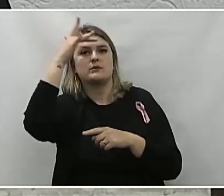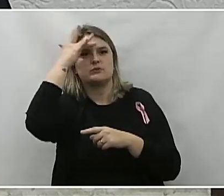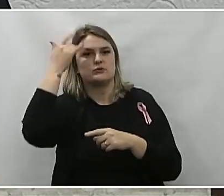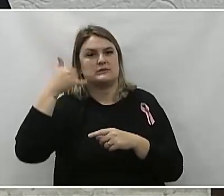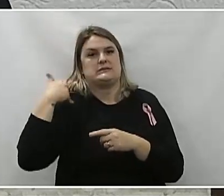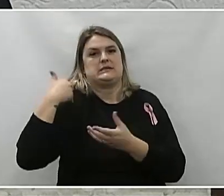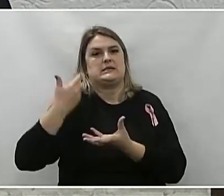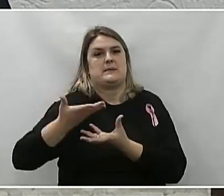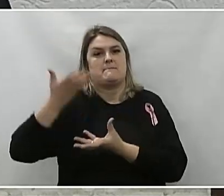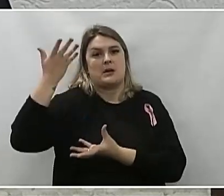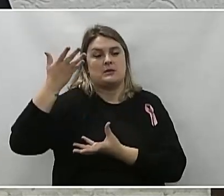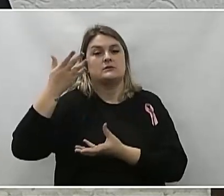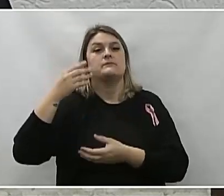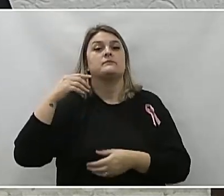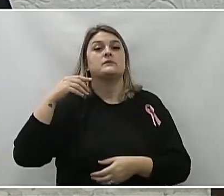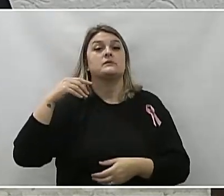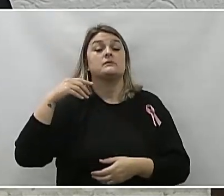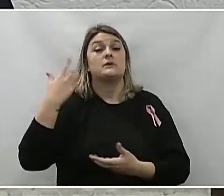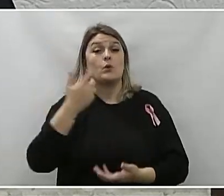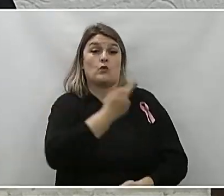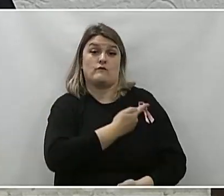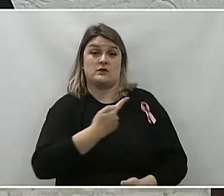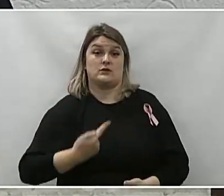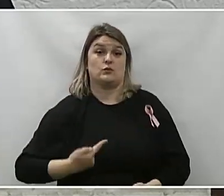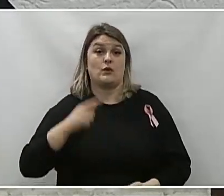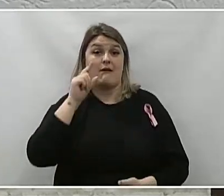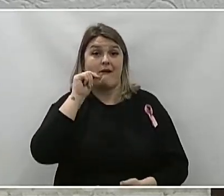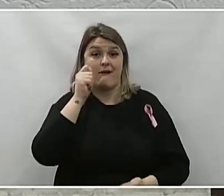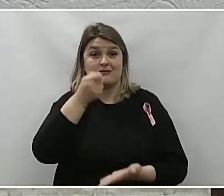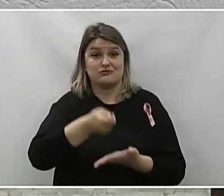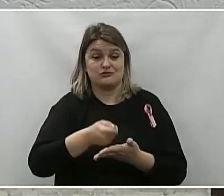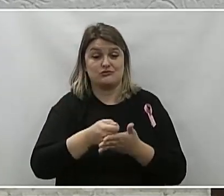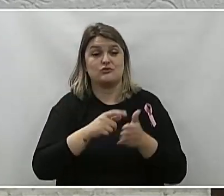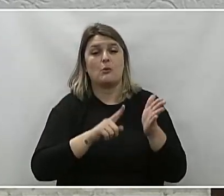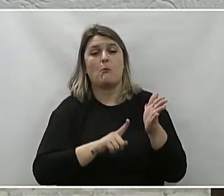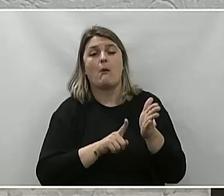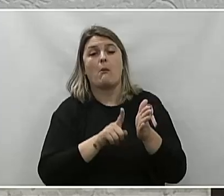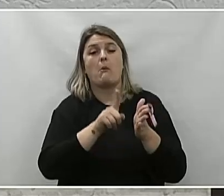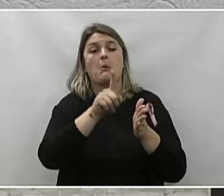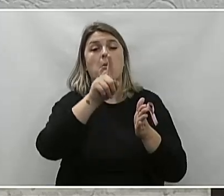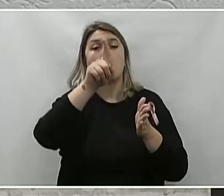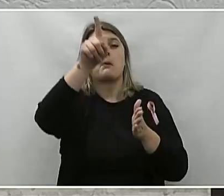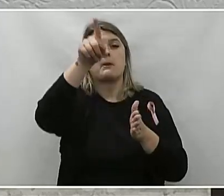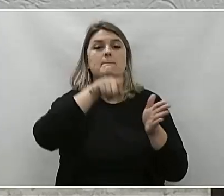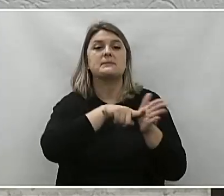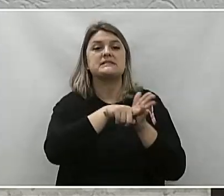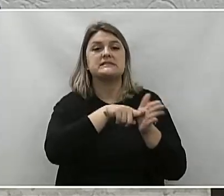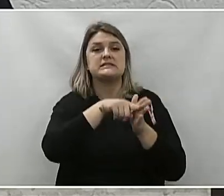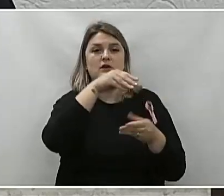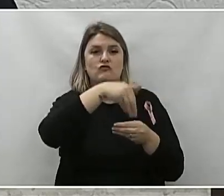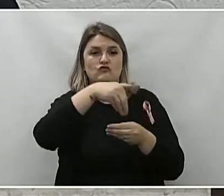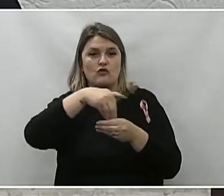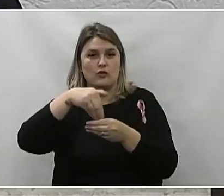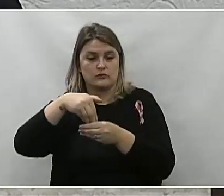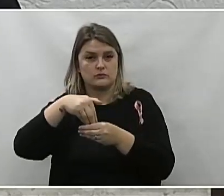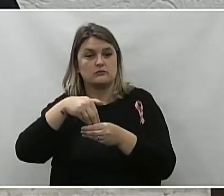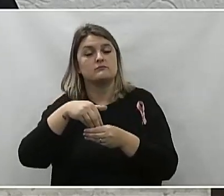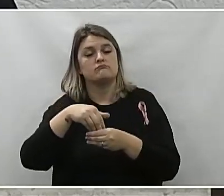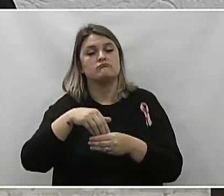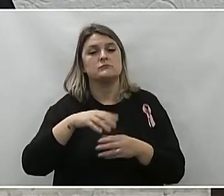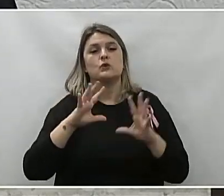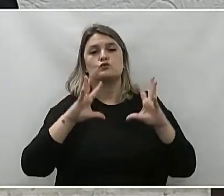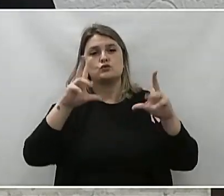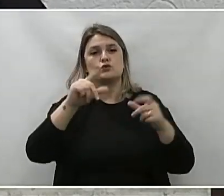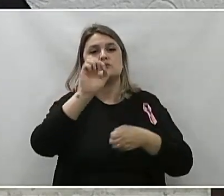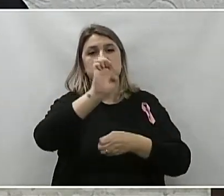Júnior despontava como favorito nas pesquisas durante a campanha e Manteve a aprovação alta